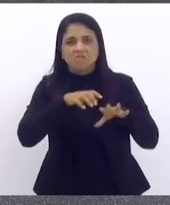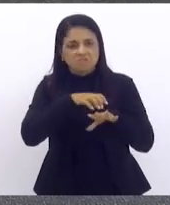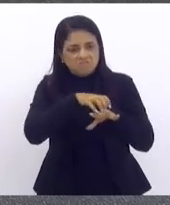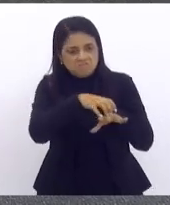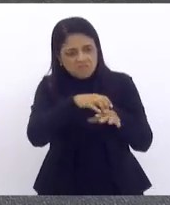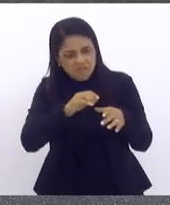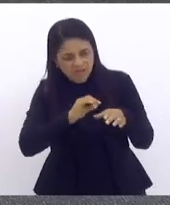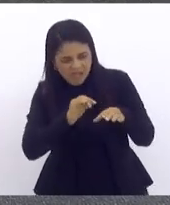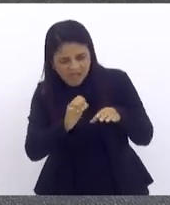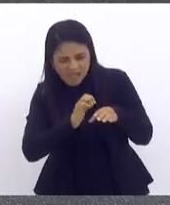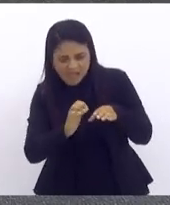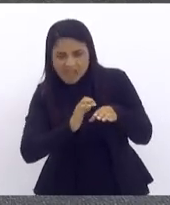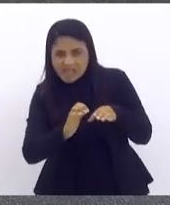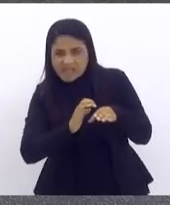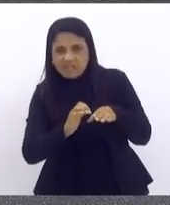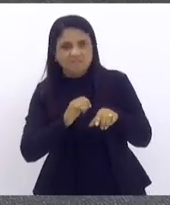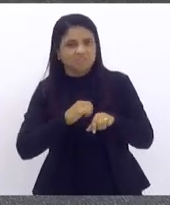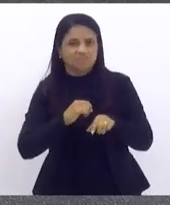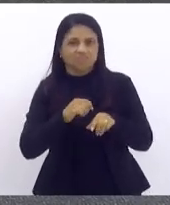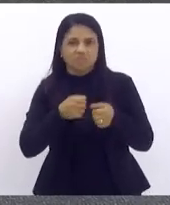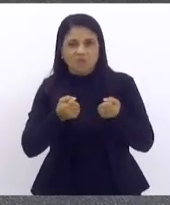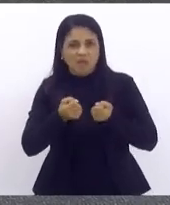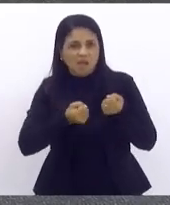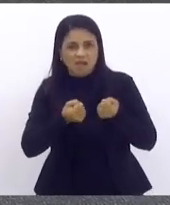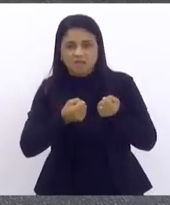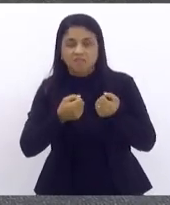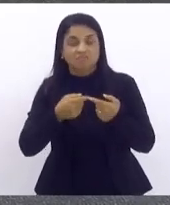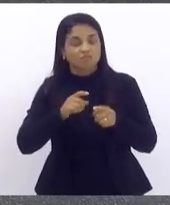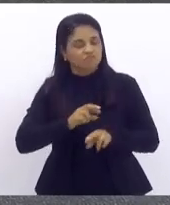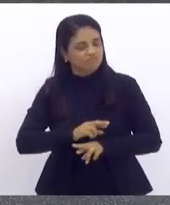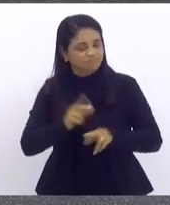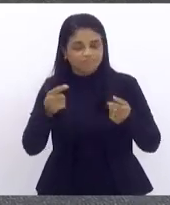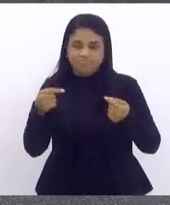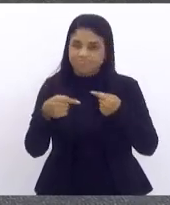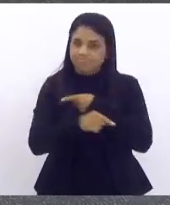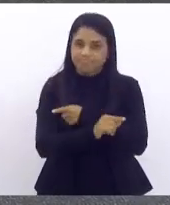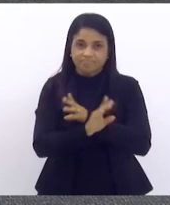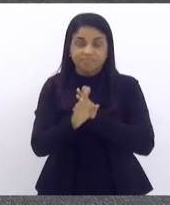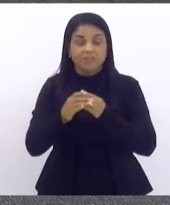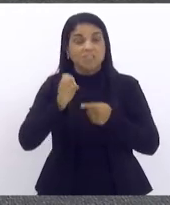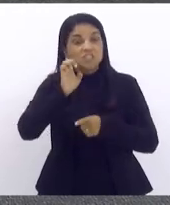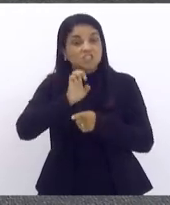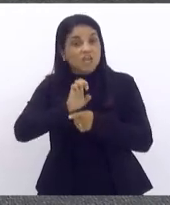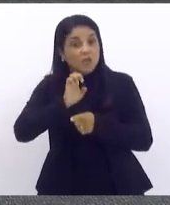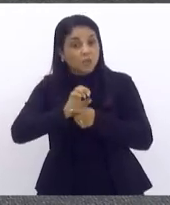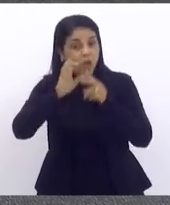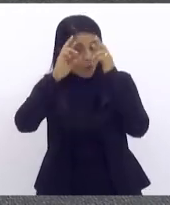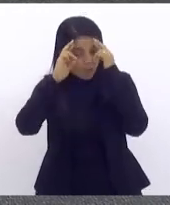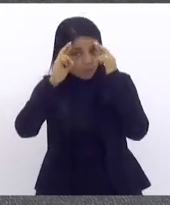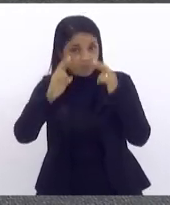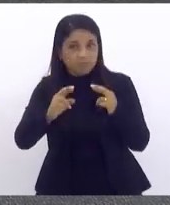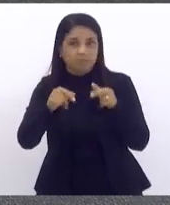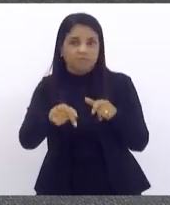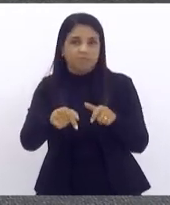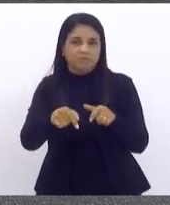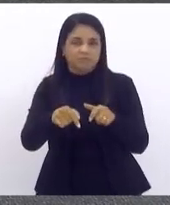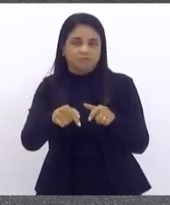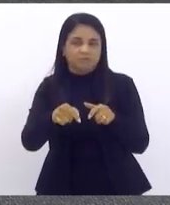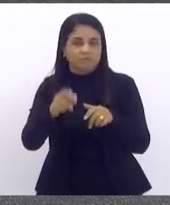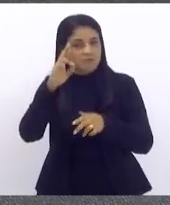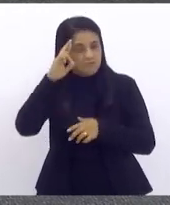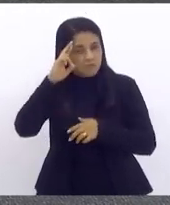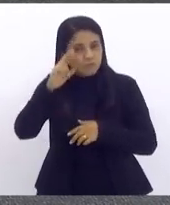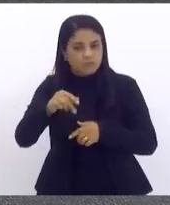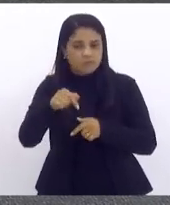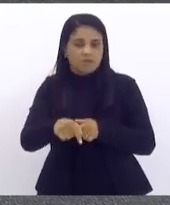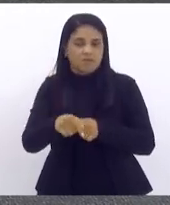no paralama, nada disso. Essa é uma competência exclusivamente estadual. E no que depender de nós, da comissão e